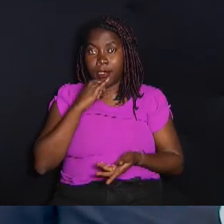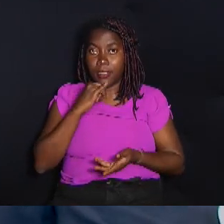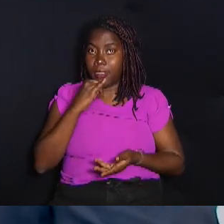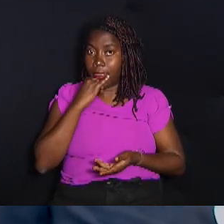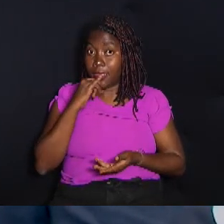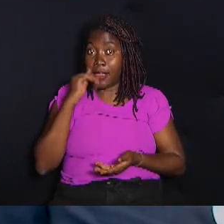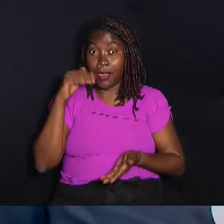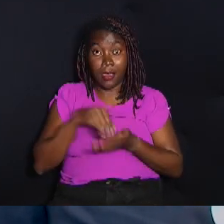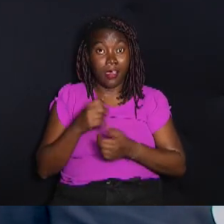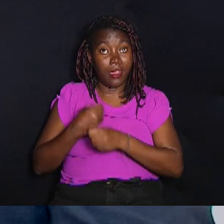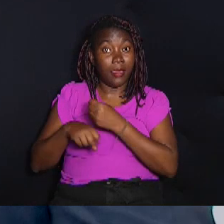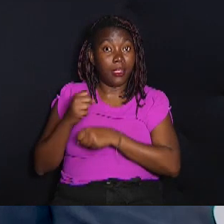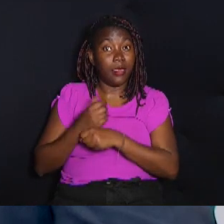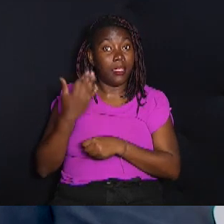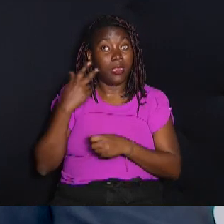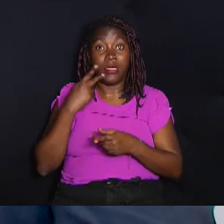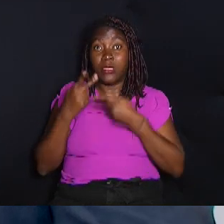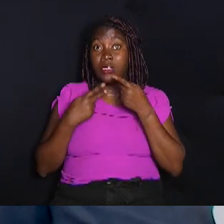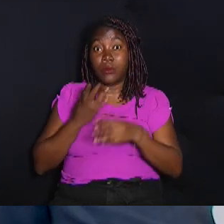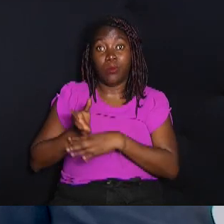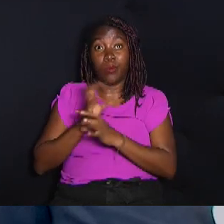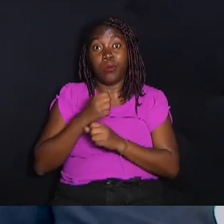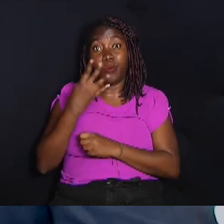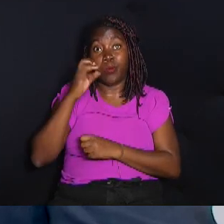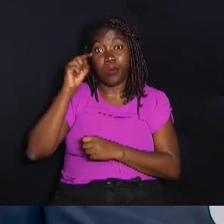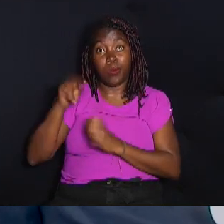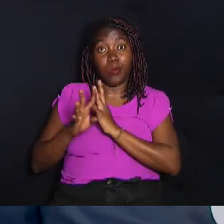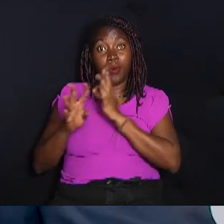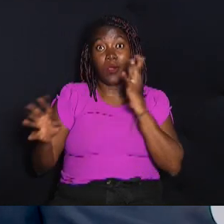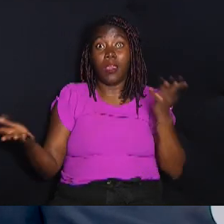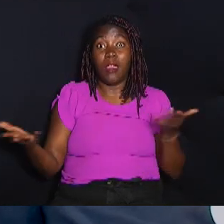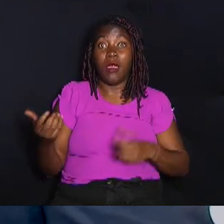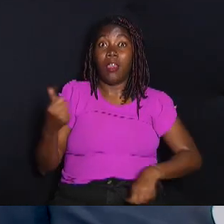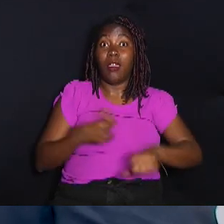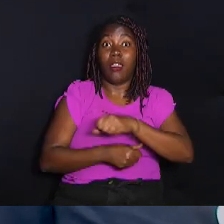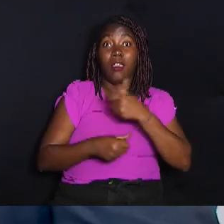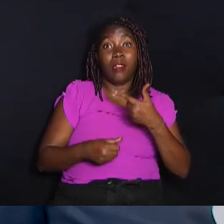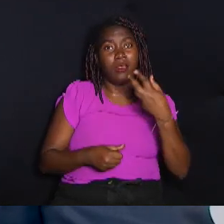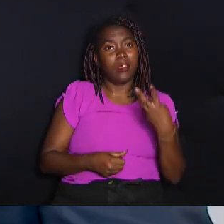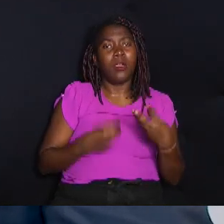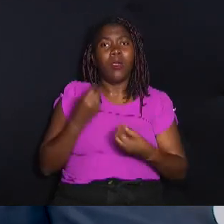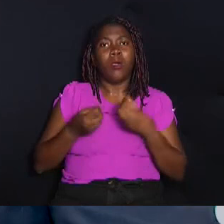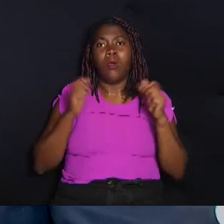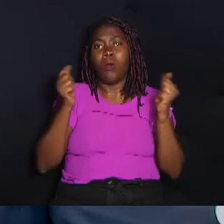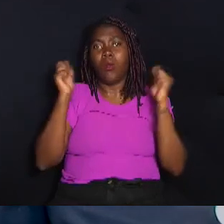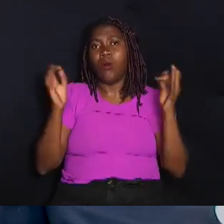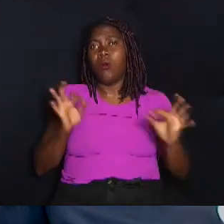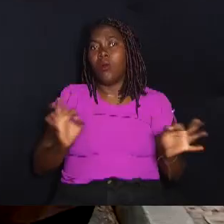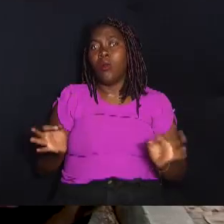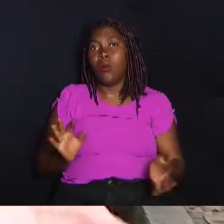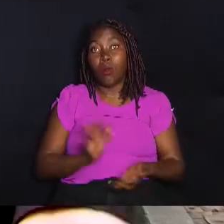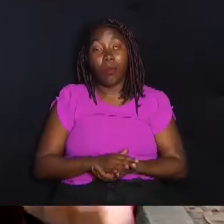exemplo é que até o ano passado se dizia que tinha 40.000 pessoas na fila esse ano já se fala em 23 como que foi feita essa mágica na administração